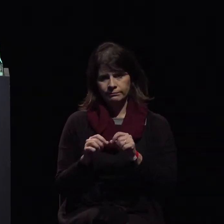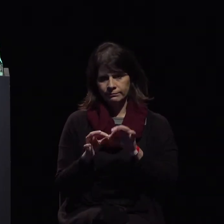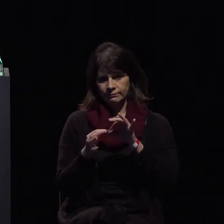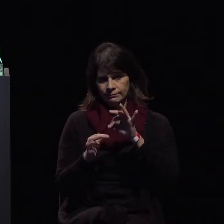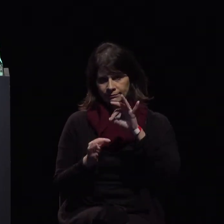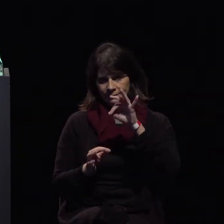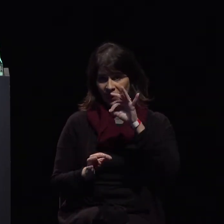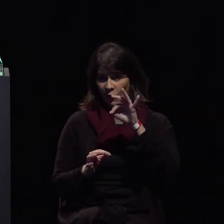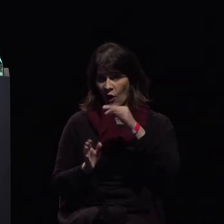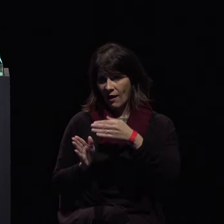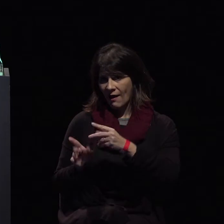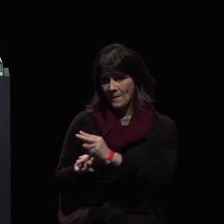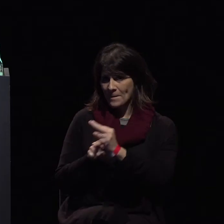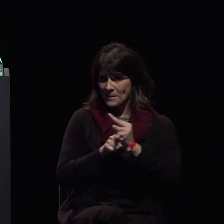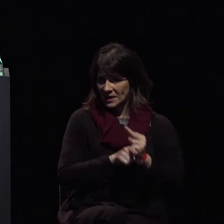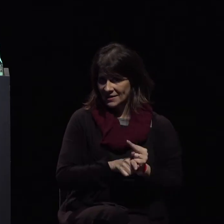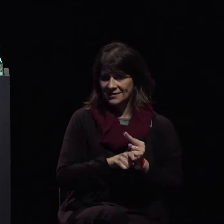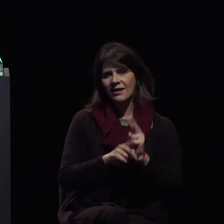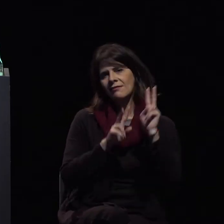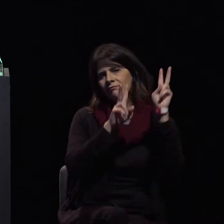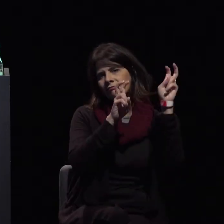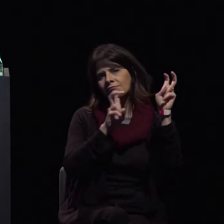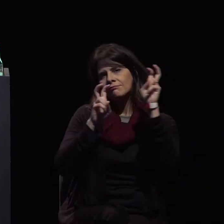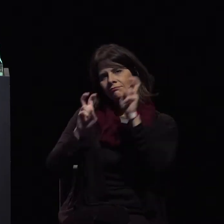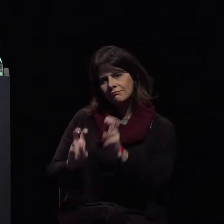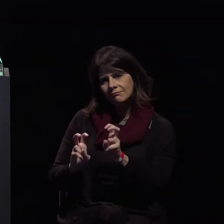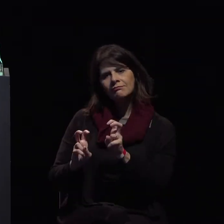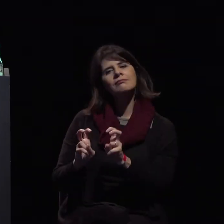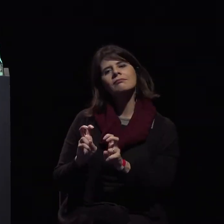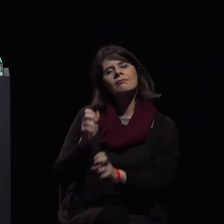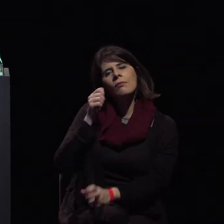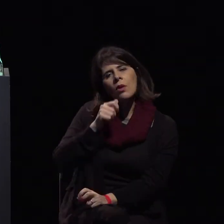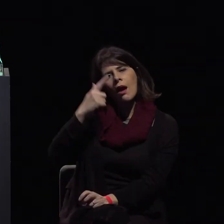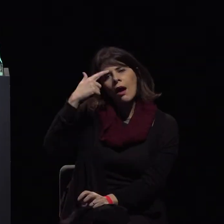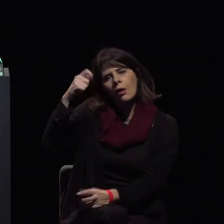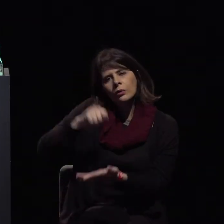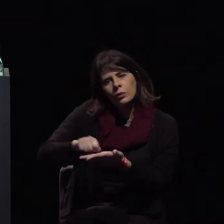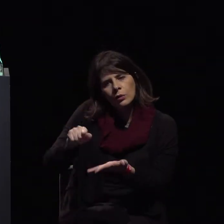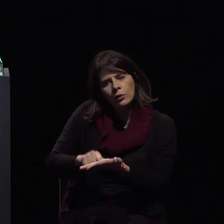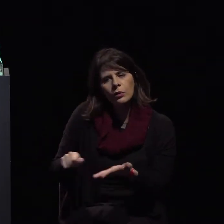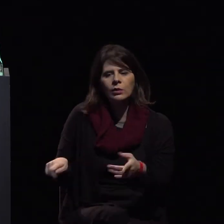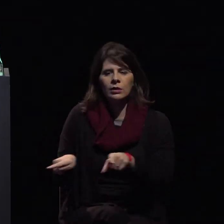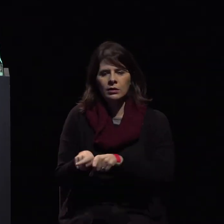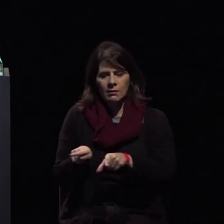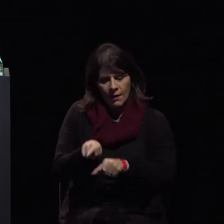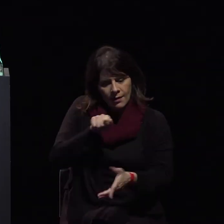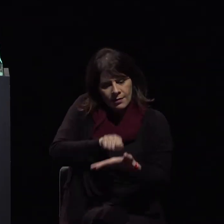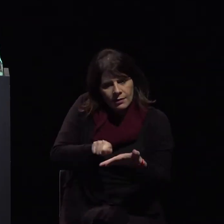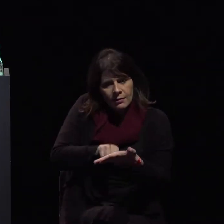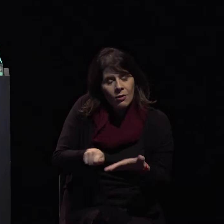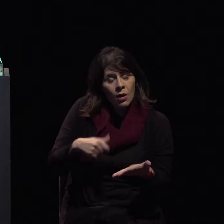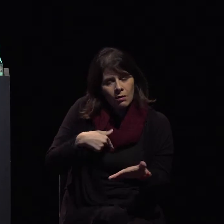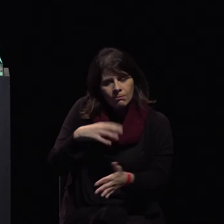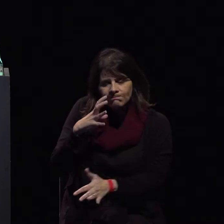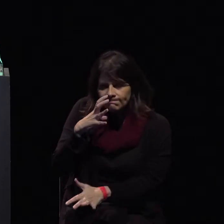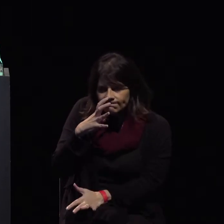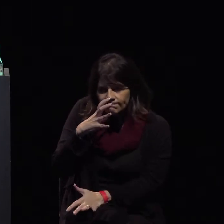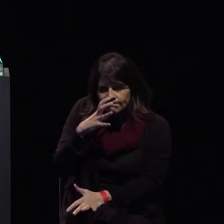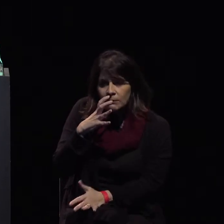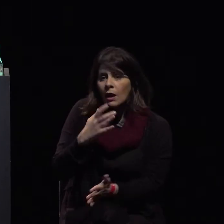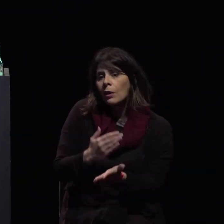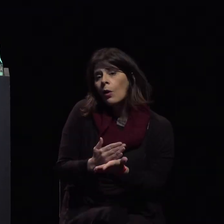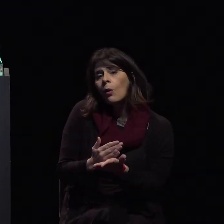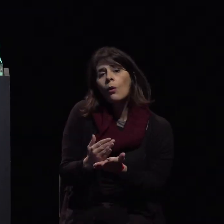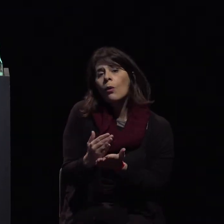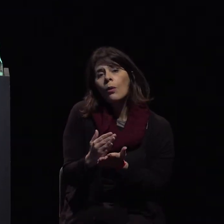de empréstimo, palavras de autoras, de escritoras que tenho bastante apreço, e começo, então, com